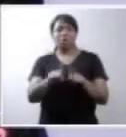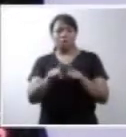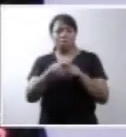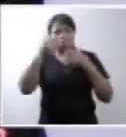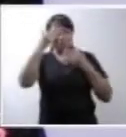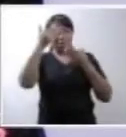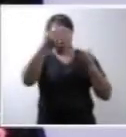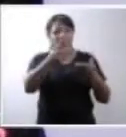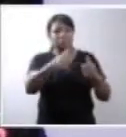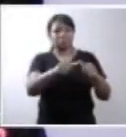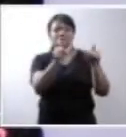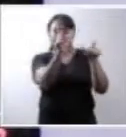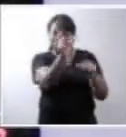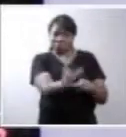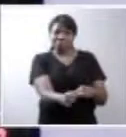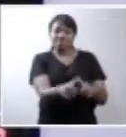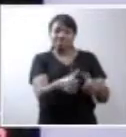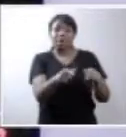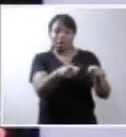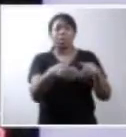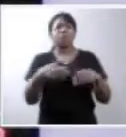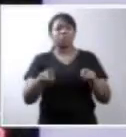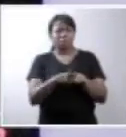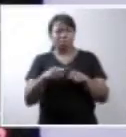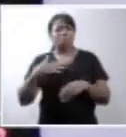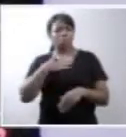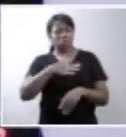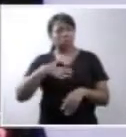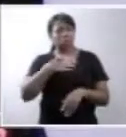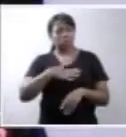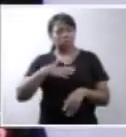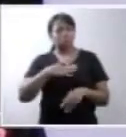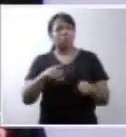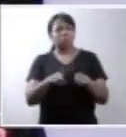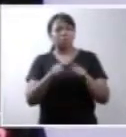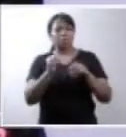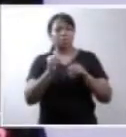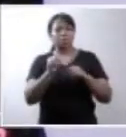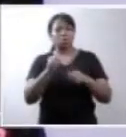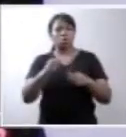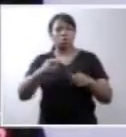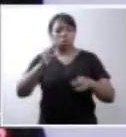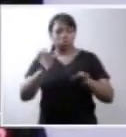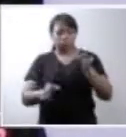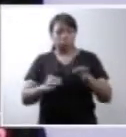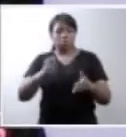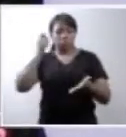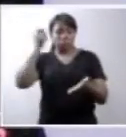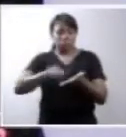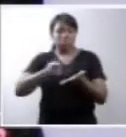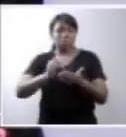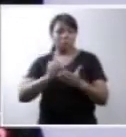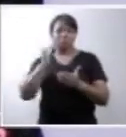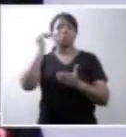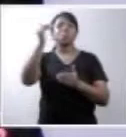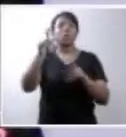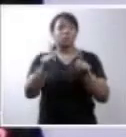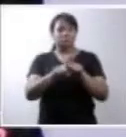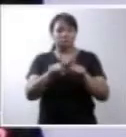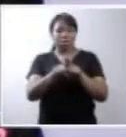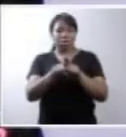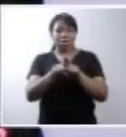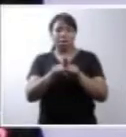prestada, e que será levado em conta pelo Supremo, Supremo